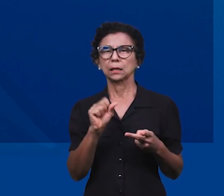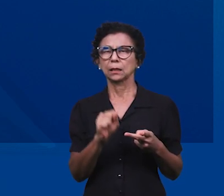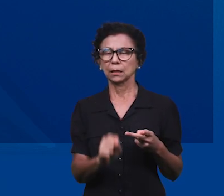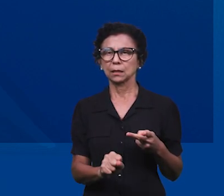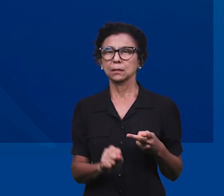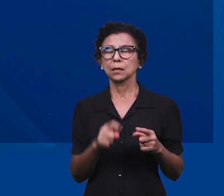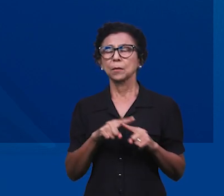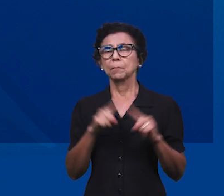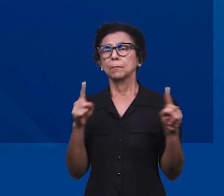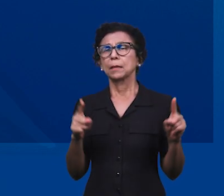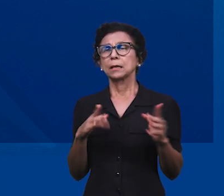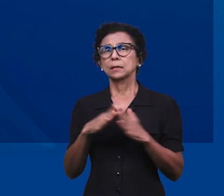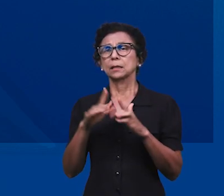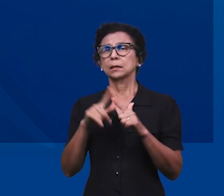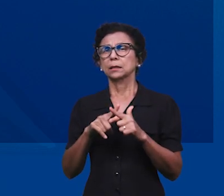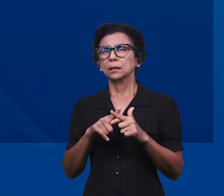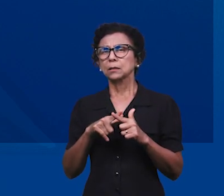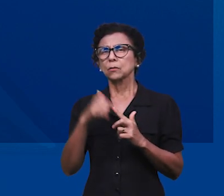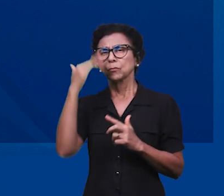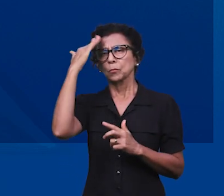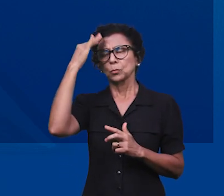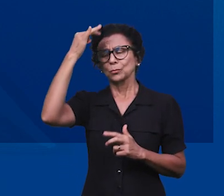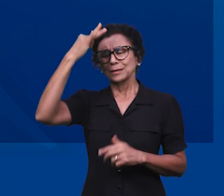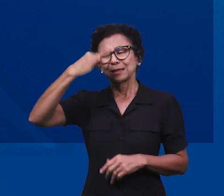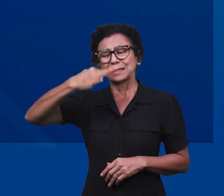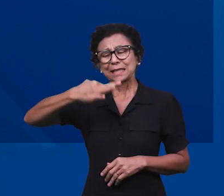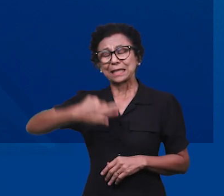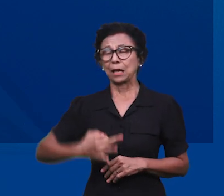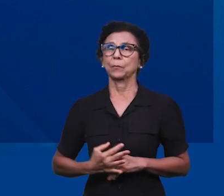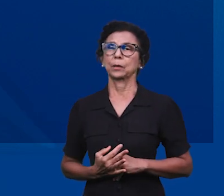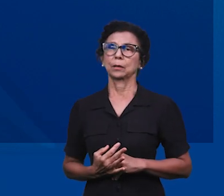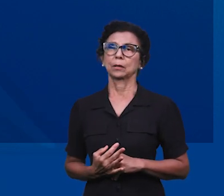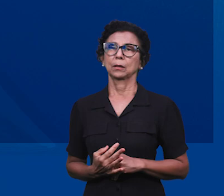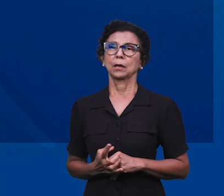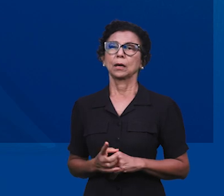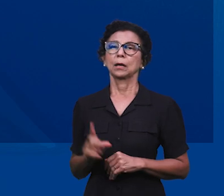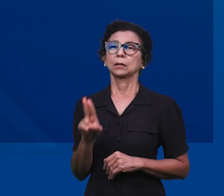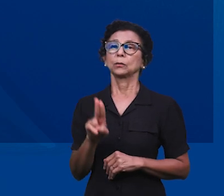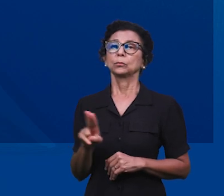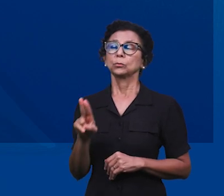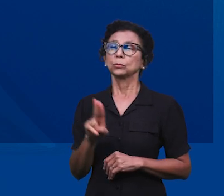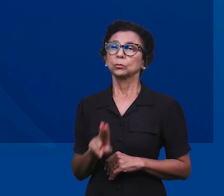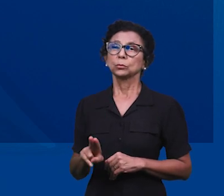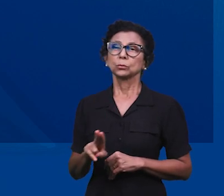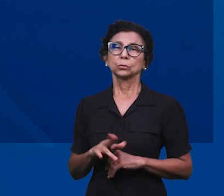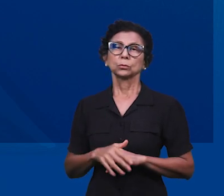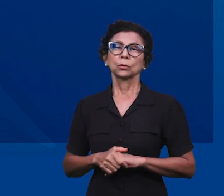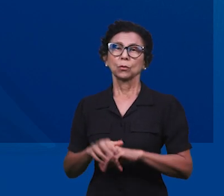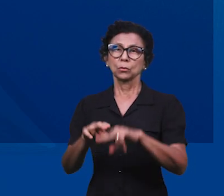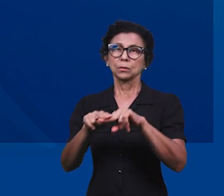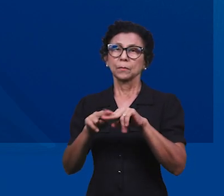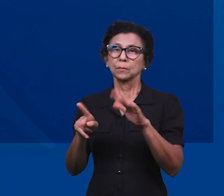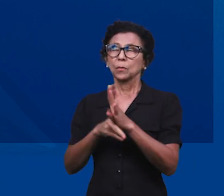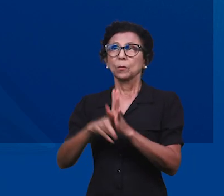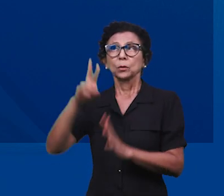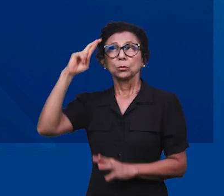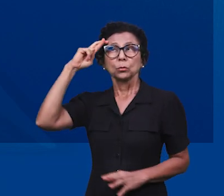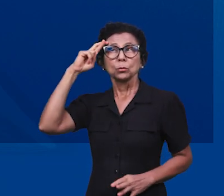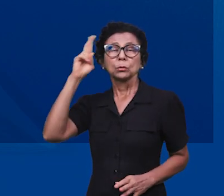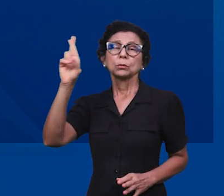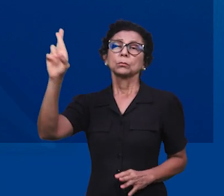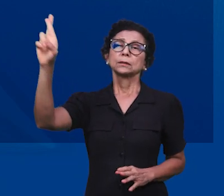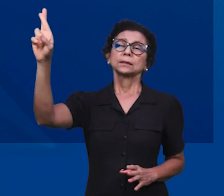sábia, porque ela usou o recurso do Senhor na sua vida. Ela